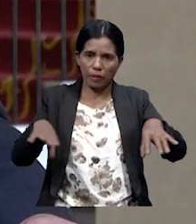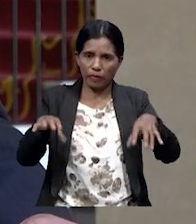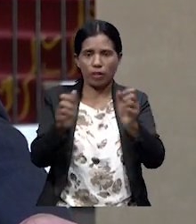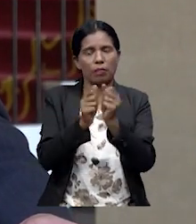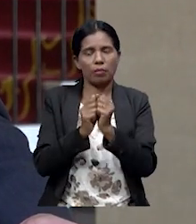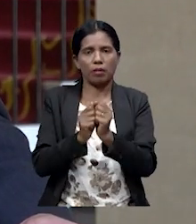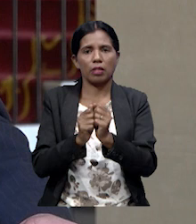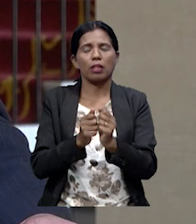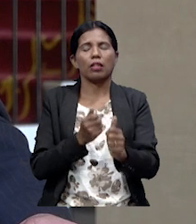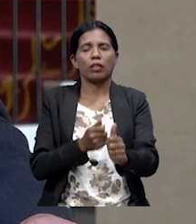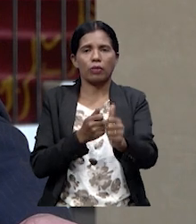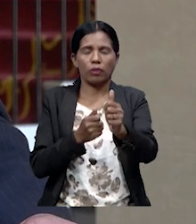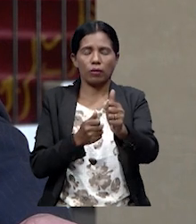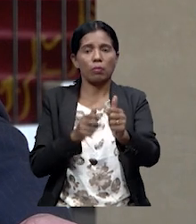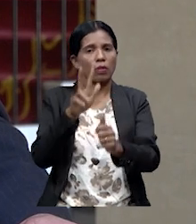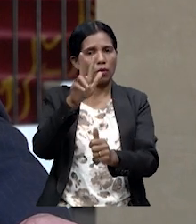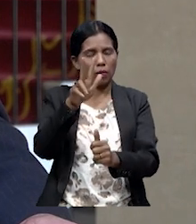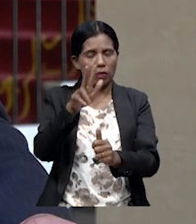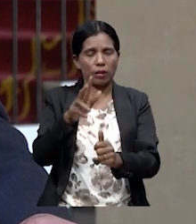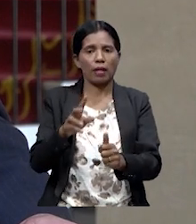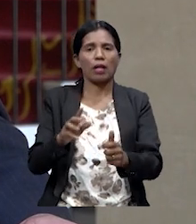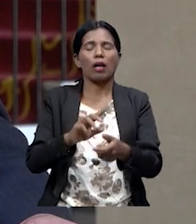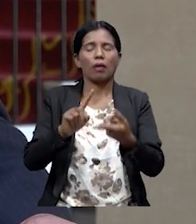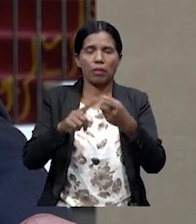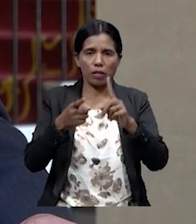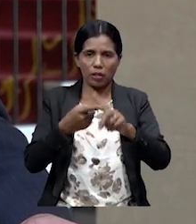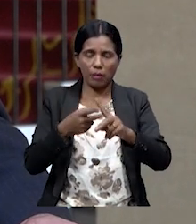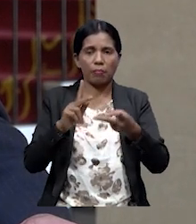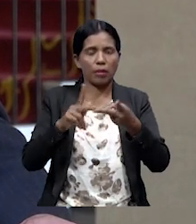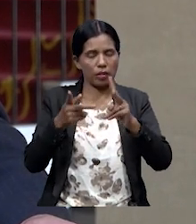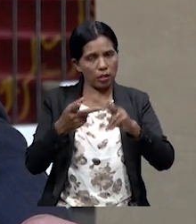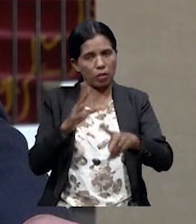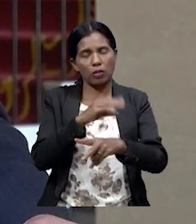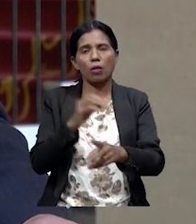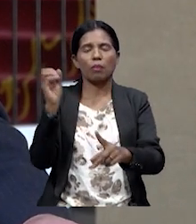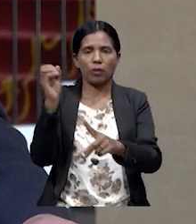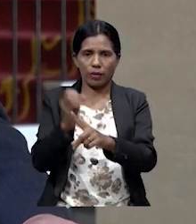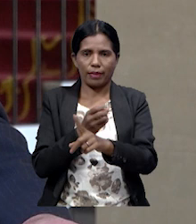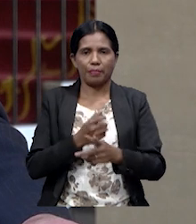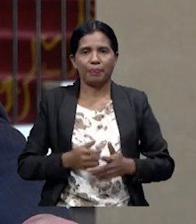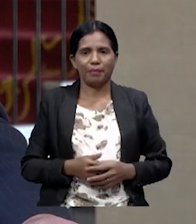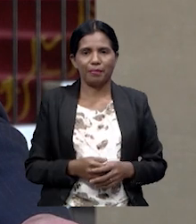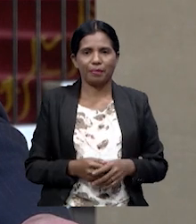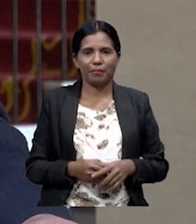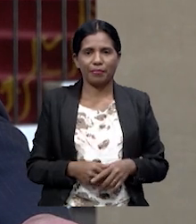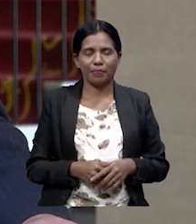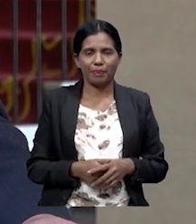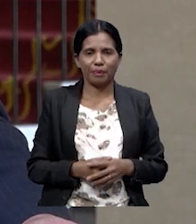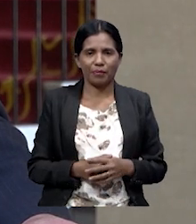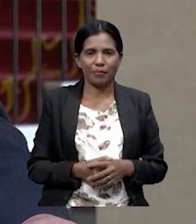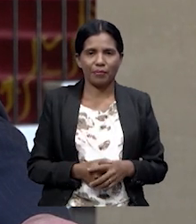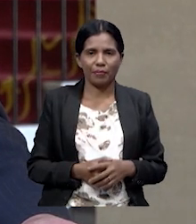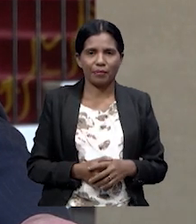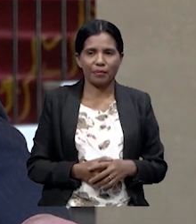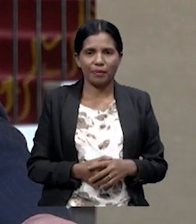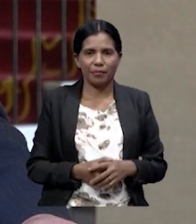ne basea ba pilar tolu ida makbelun parceiro no oportunidade. Timor Leste is based on three principles: